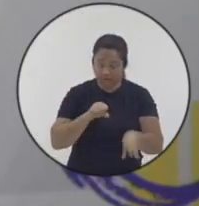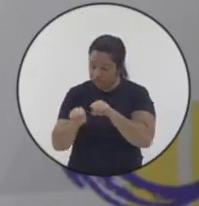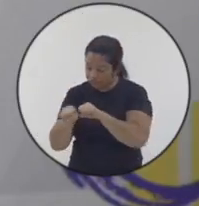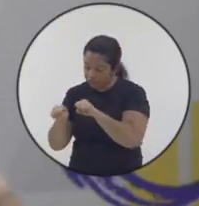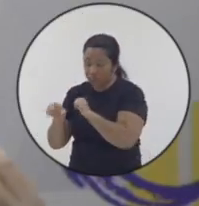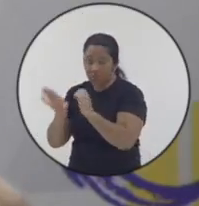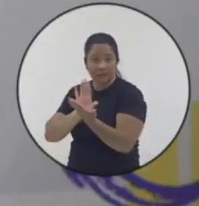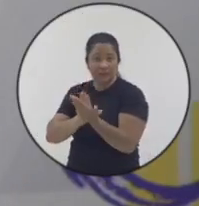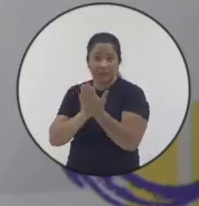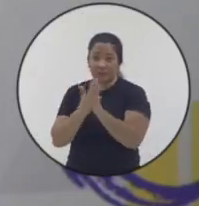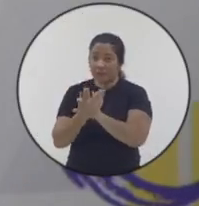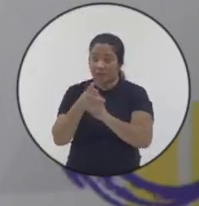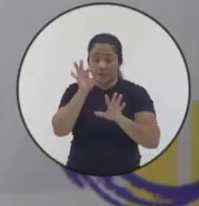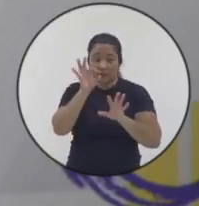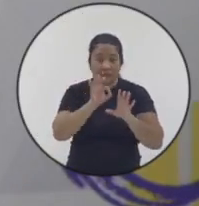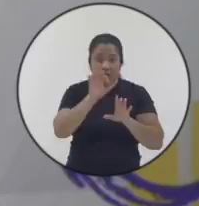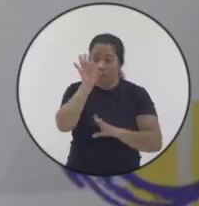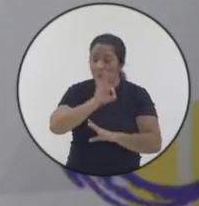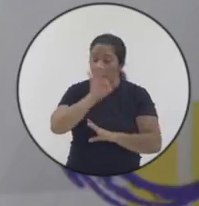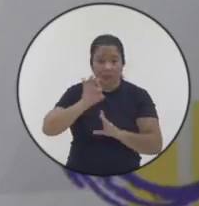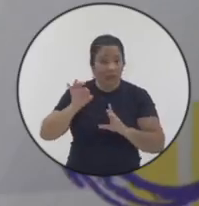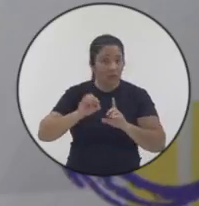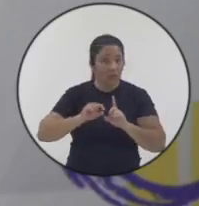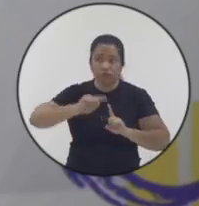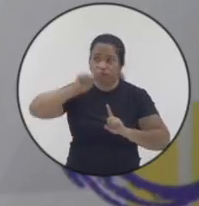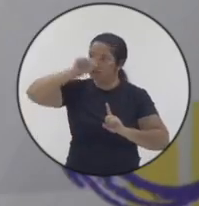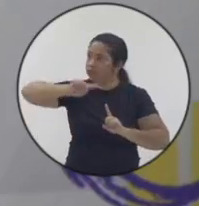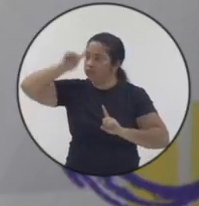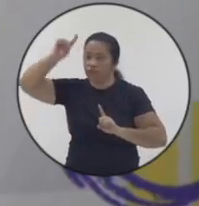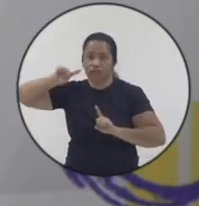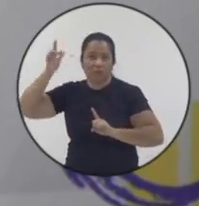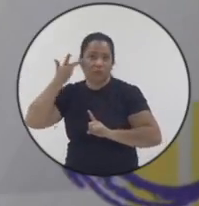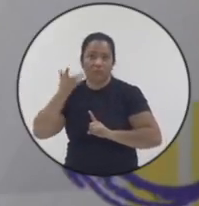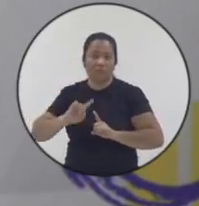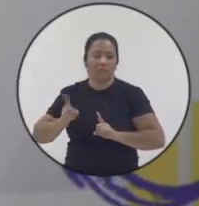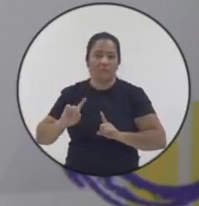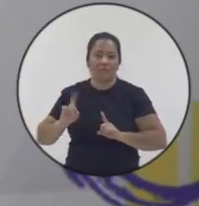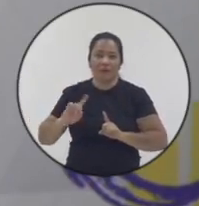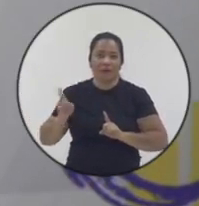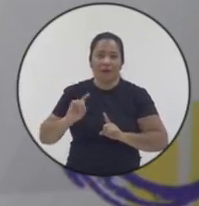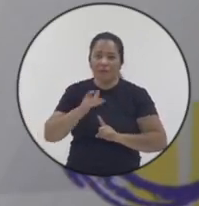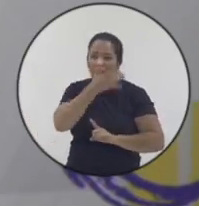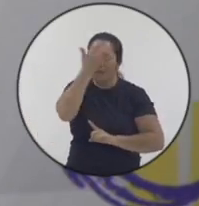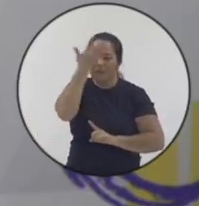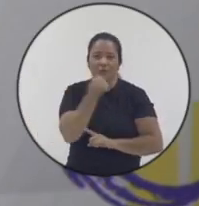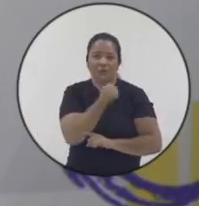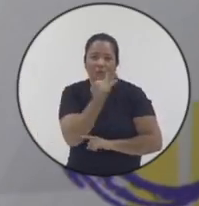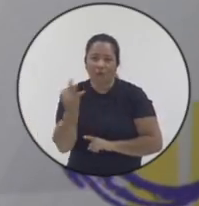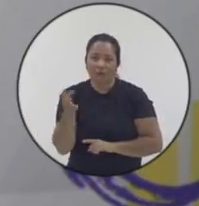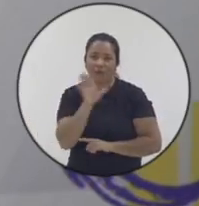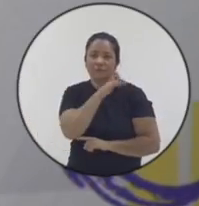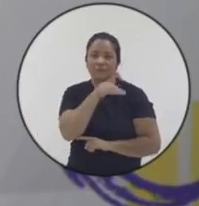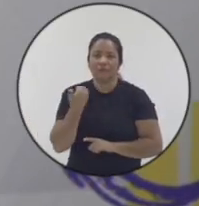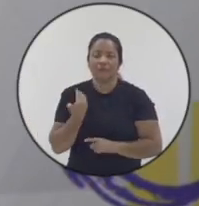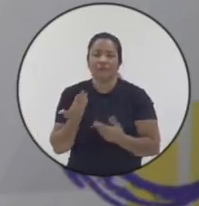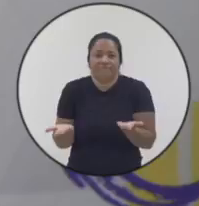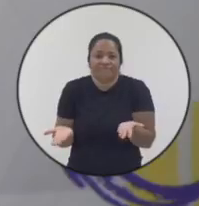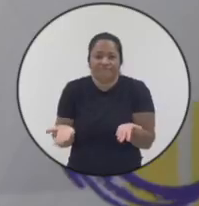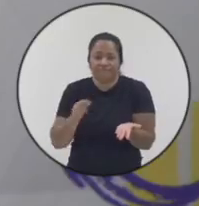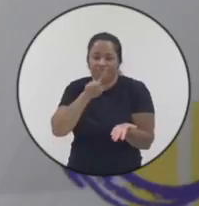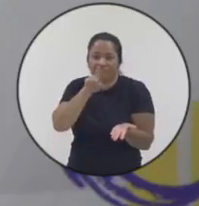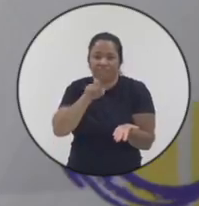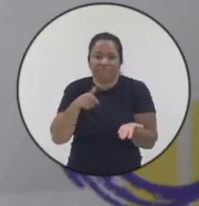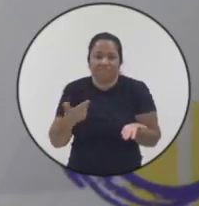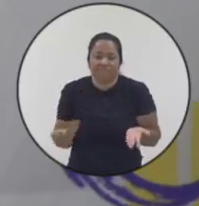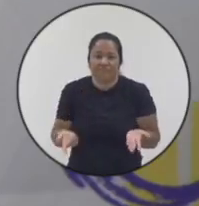não consegue nem contabilizar isso. A gente não consegue nem dizer quantas de nós estão morrendo, porque não tem ferramentas, não tem marcos, não tem instrumentos